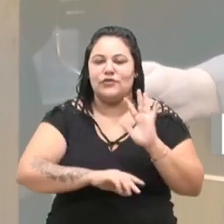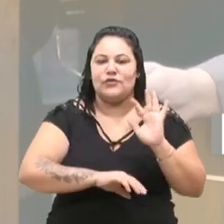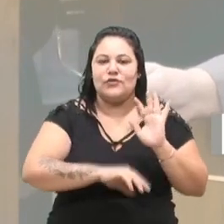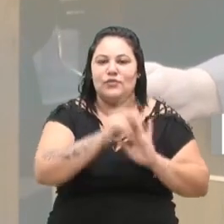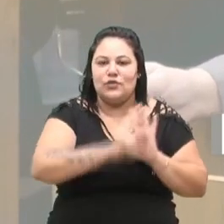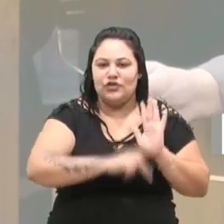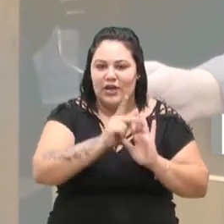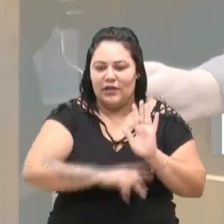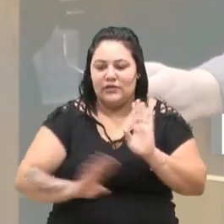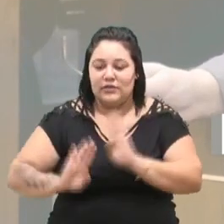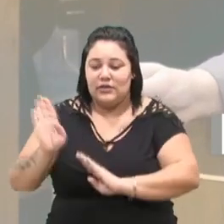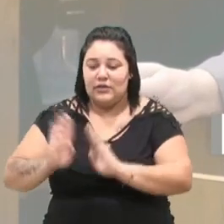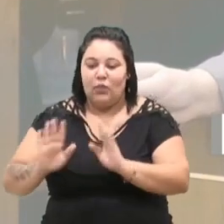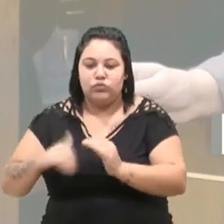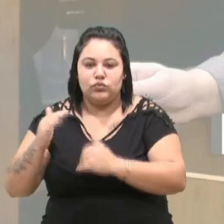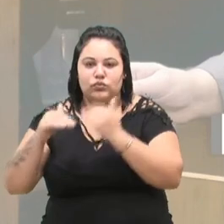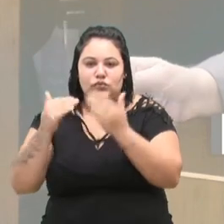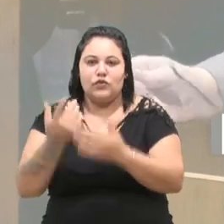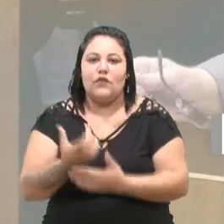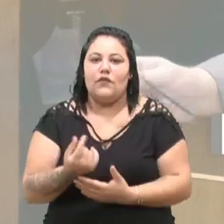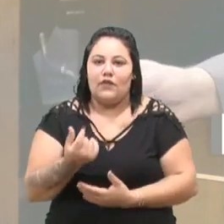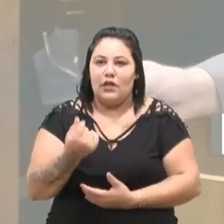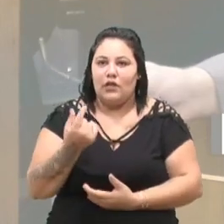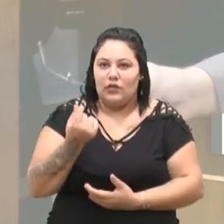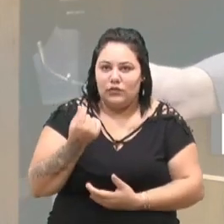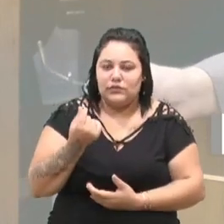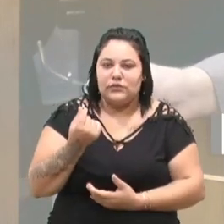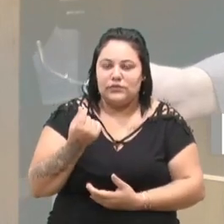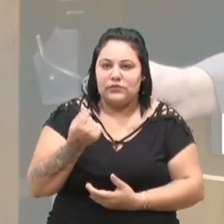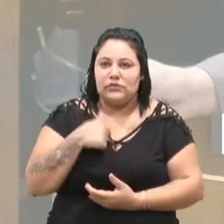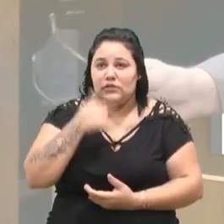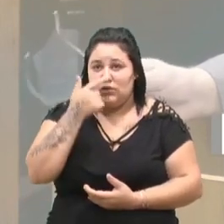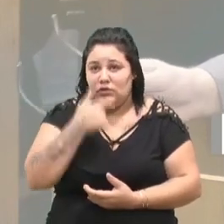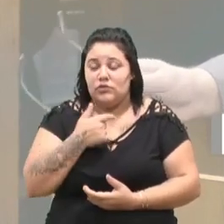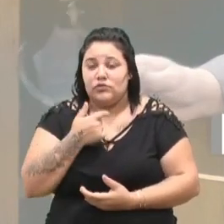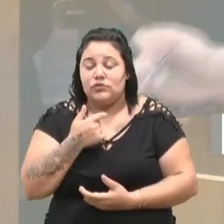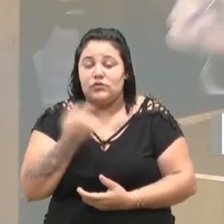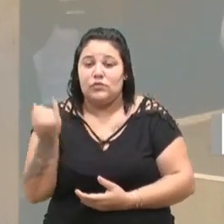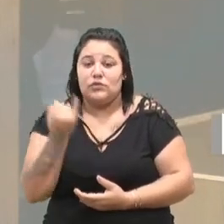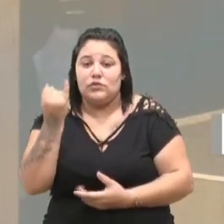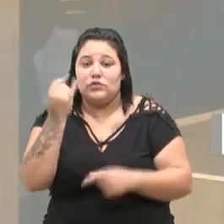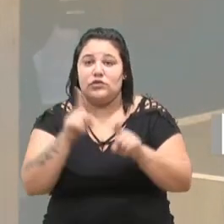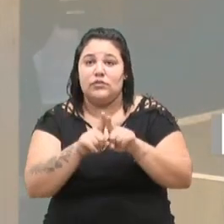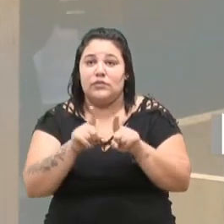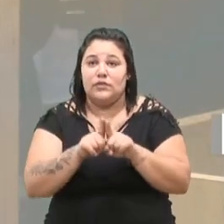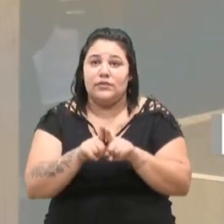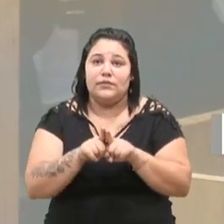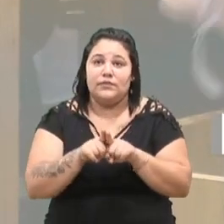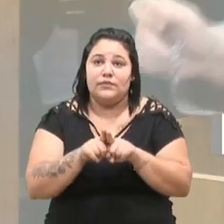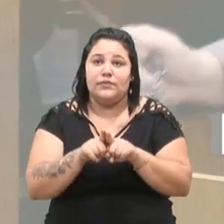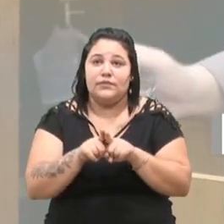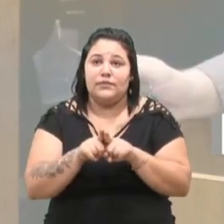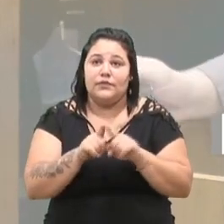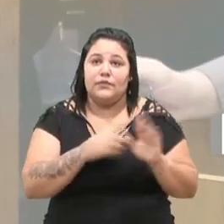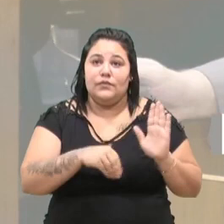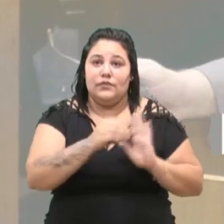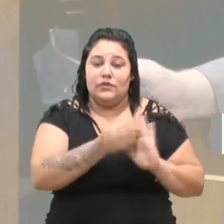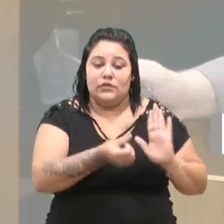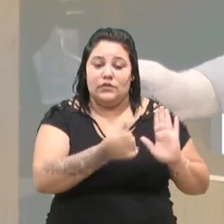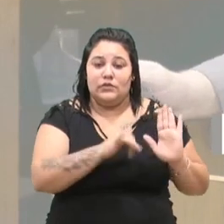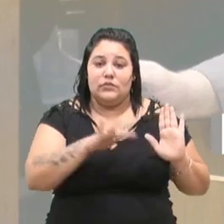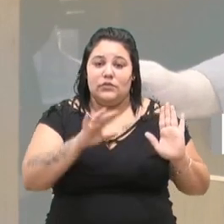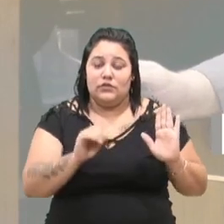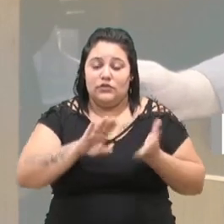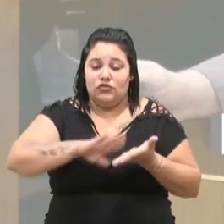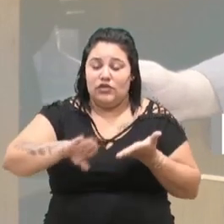em andamento, valores assim considerados por mim bastante significativos. Eu vou tirar os 6 milhões ali, que tem duas vezes o